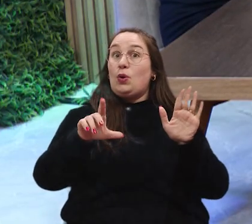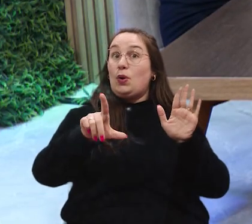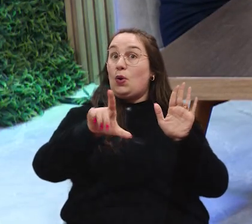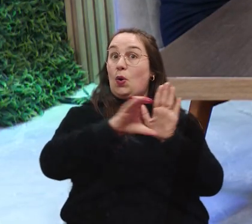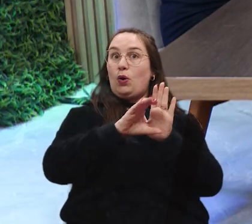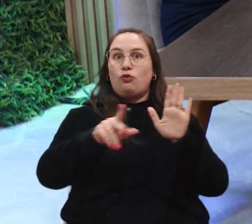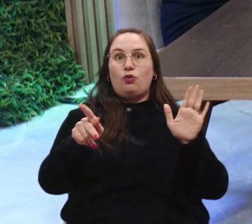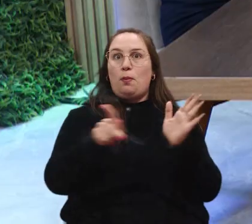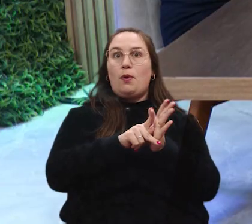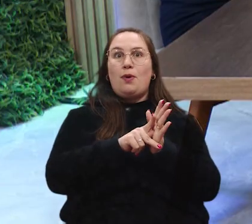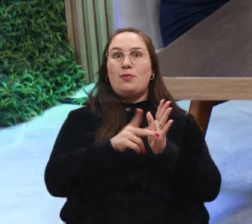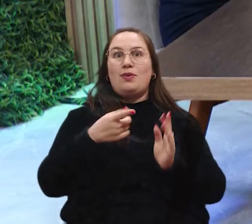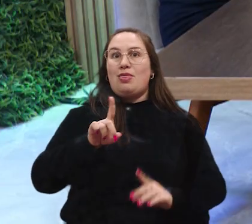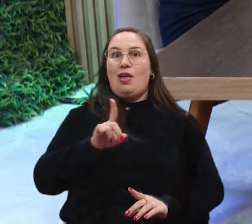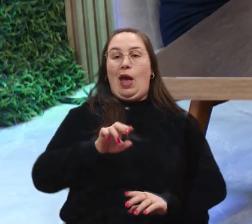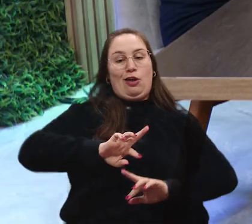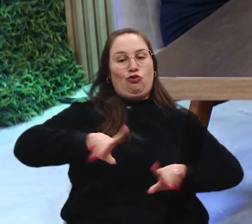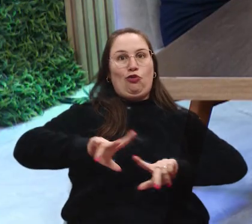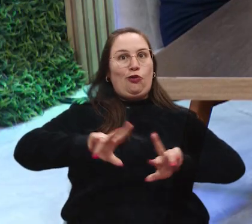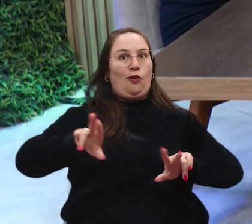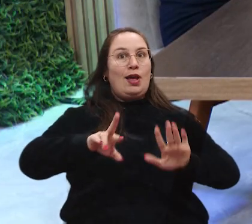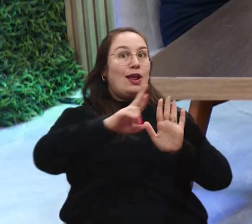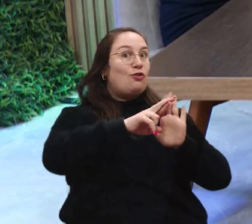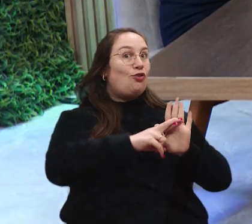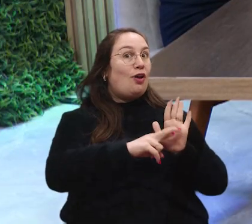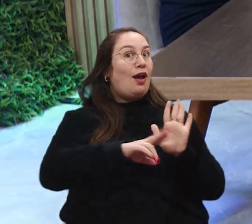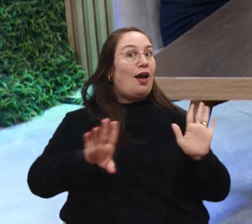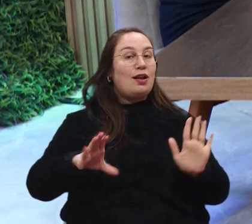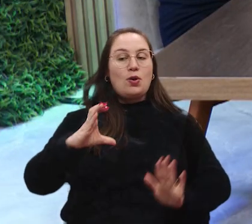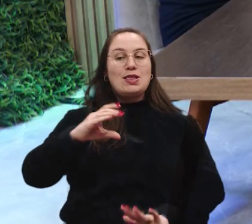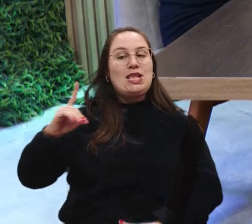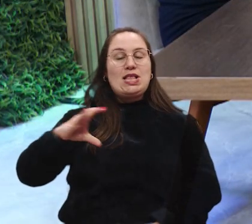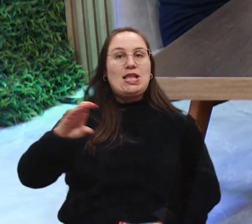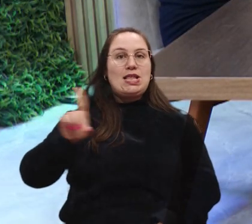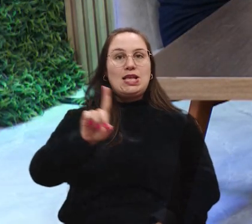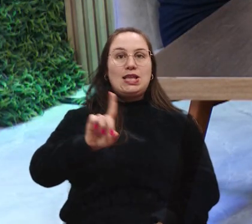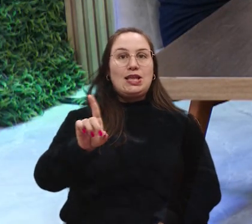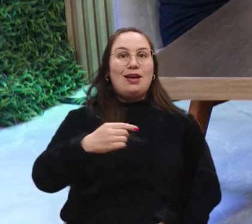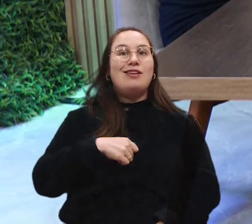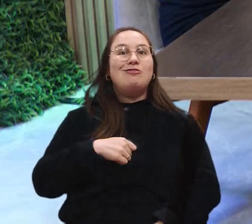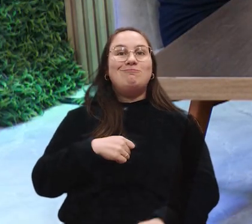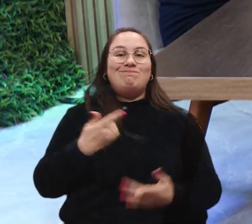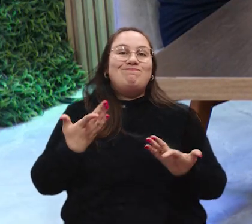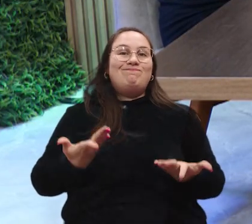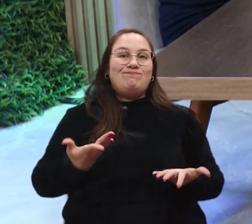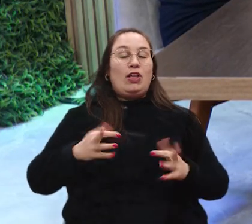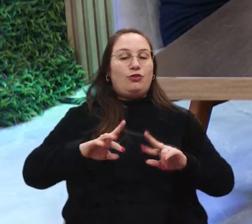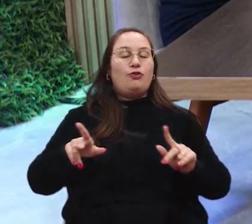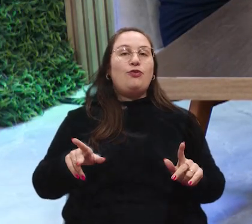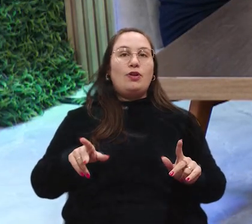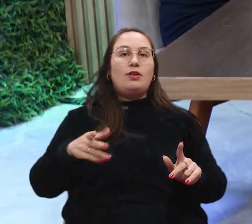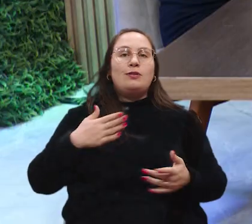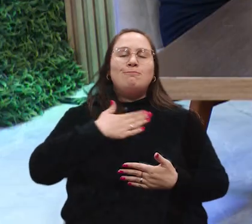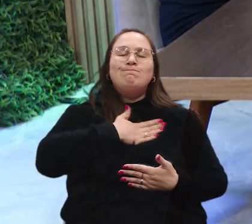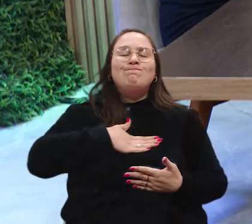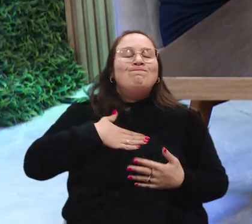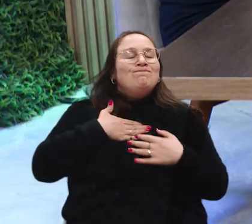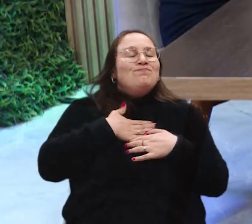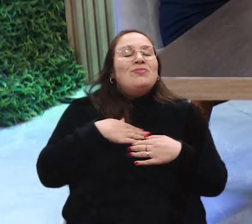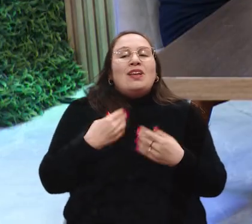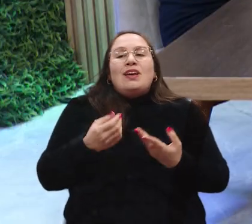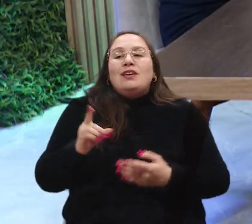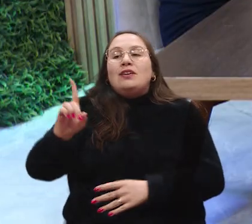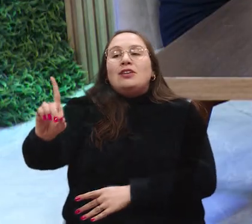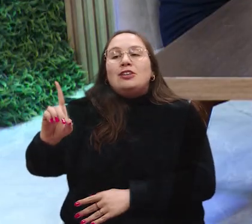lei de locações, não é o Código de Defesa do Consumidor. Então, são situações que até é importante. Até gostaria, né, Jair? Dar uma dor no peito que chega